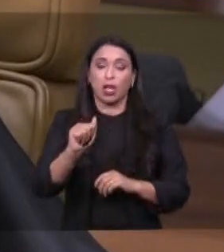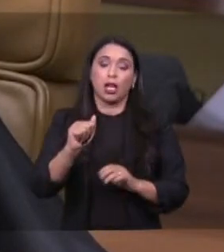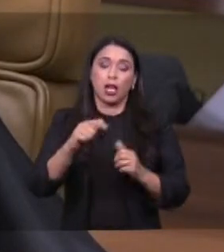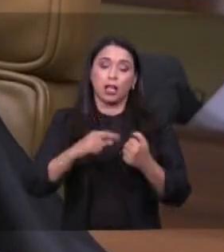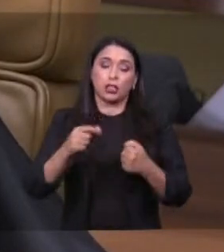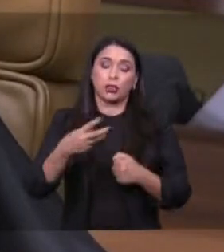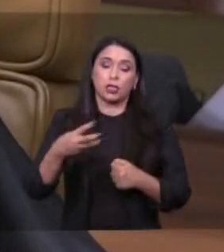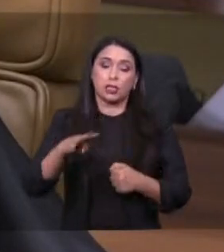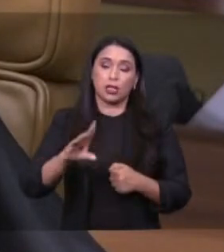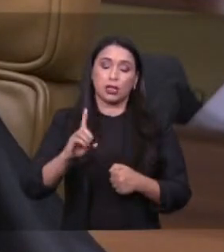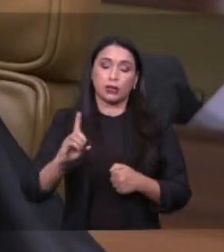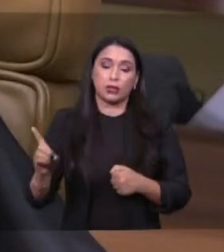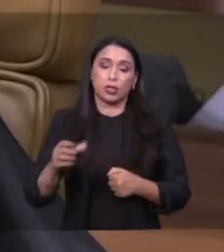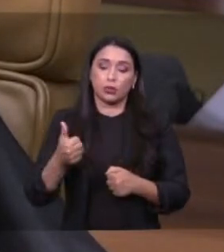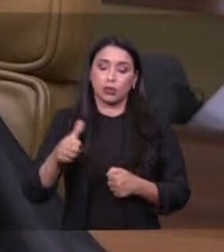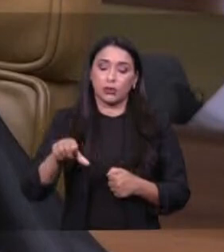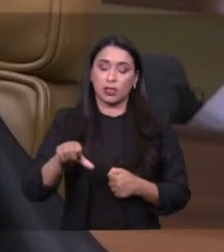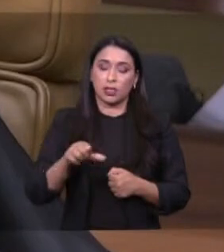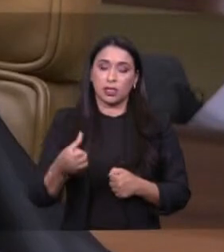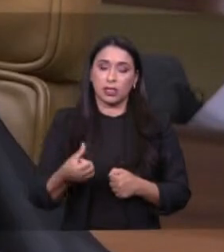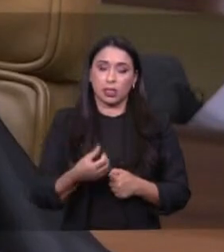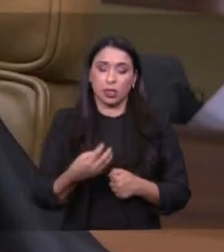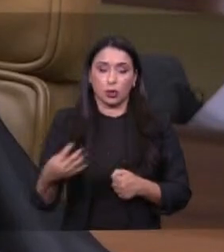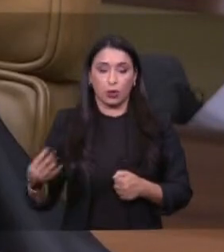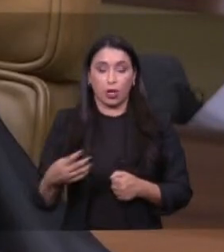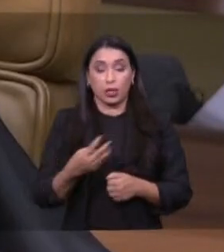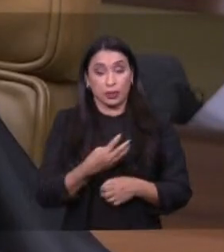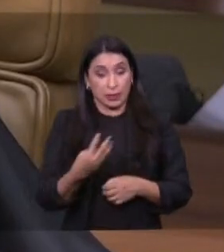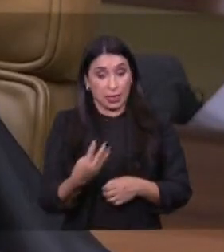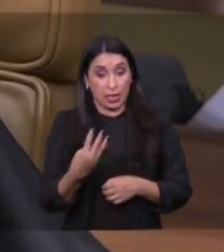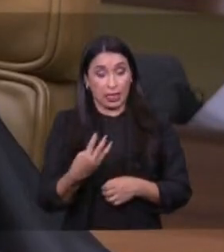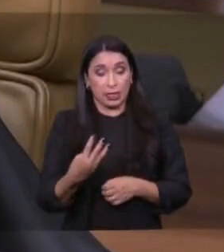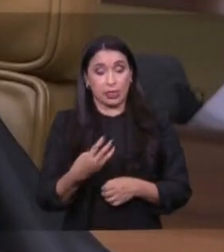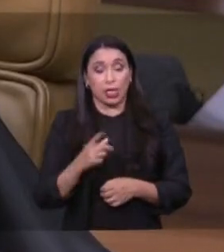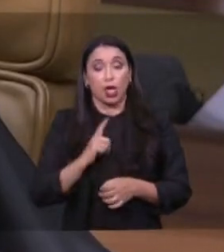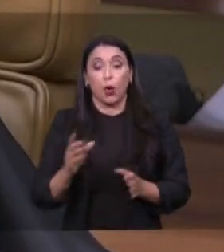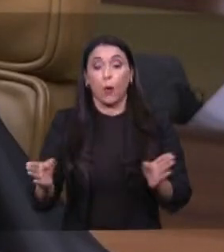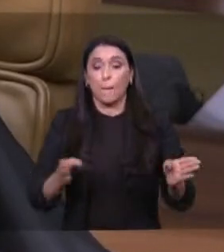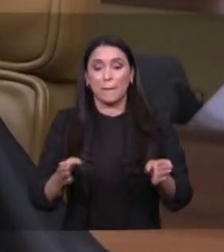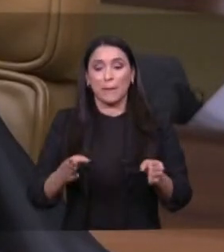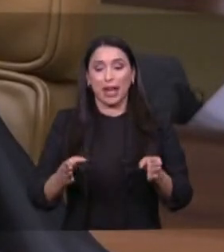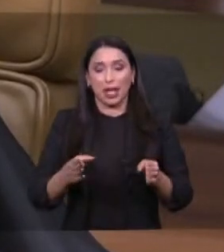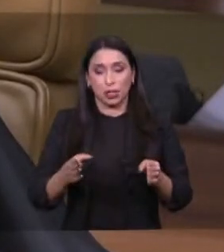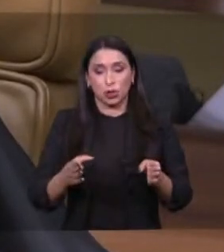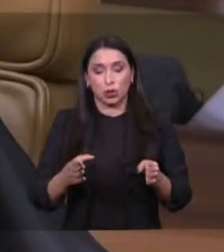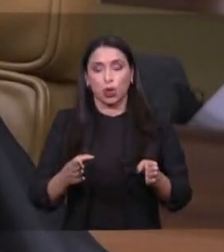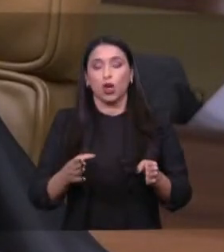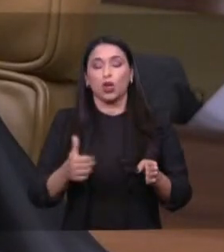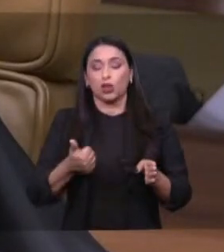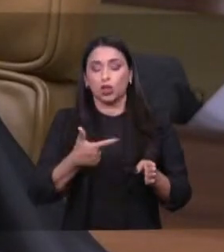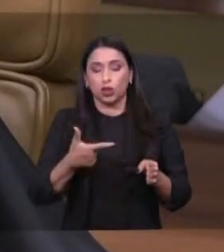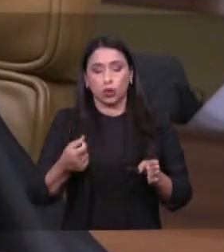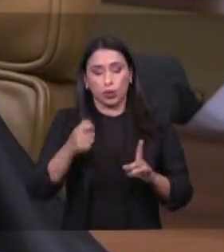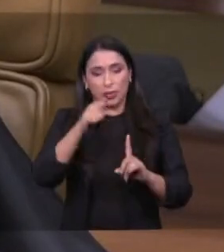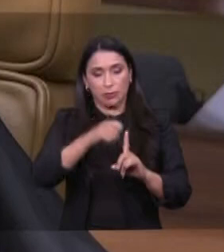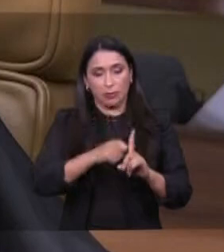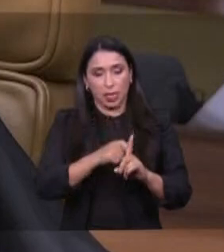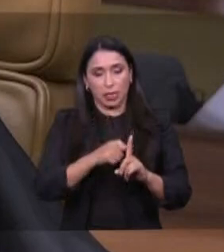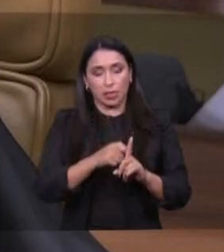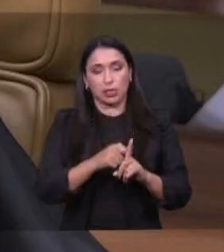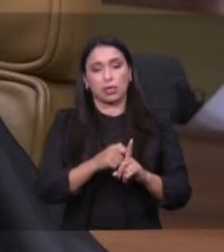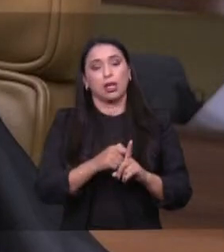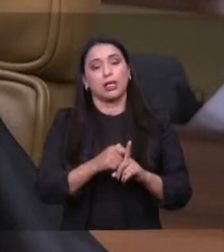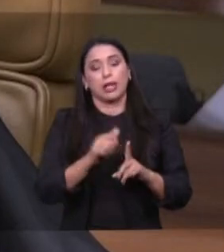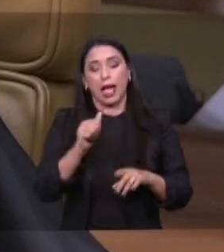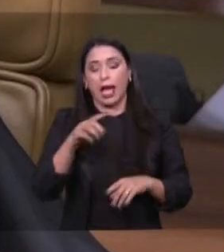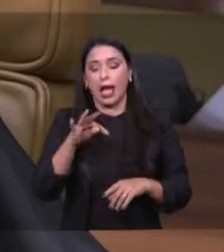Lei 13.964. 3. Fixação do prazo de 12 meses, a contar da publicação da ata do julgamento,